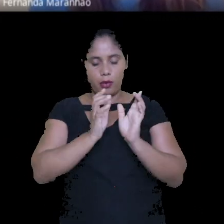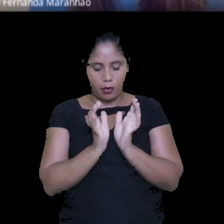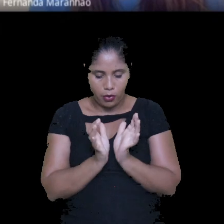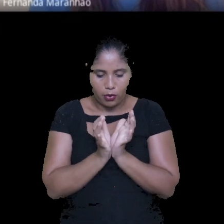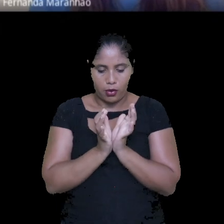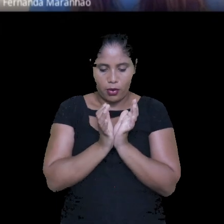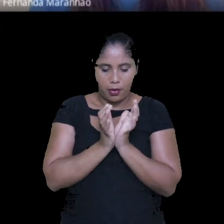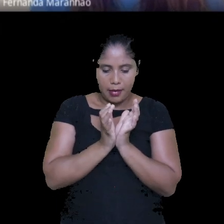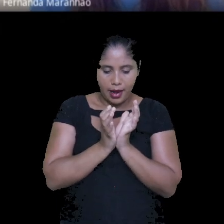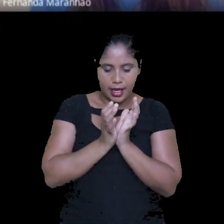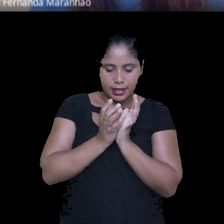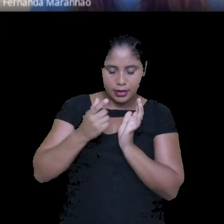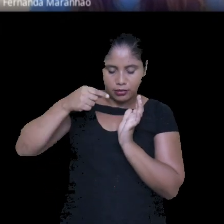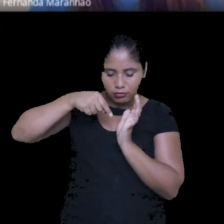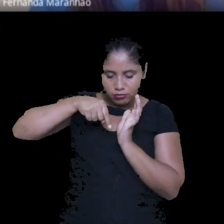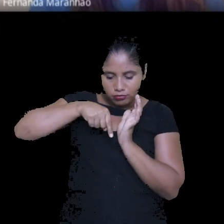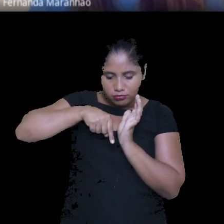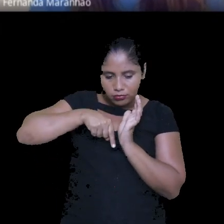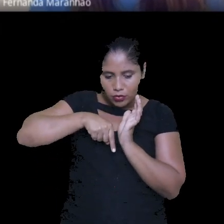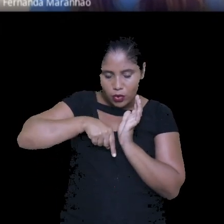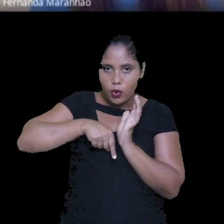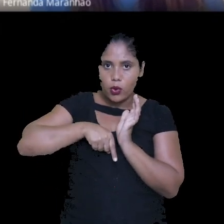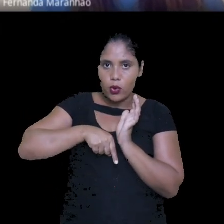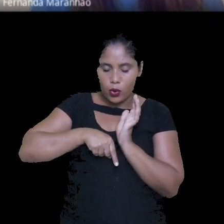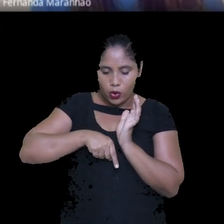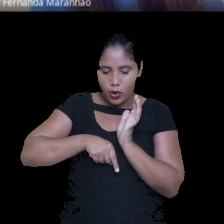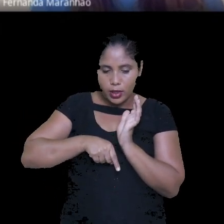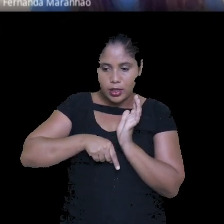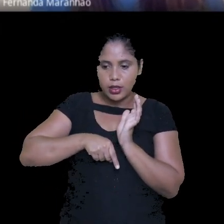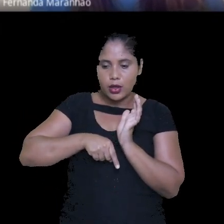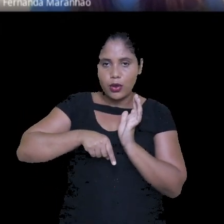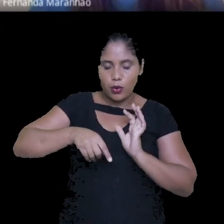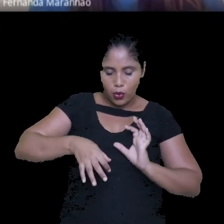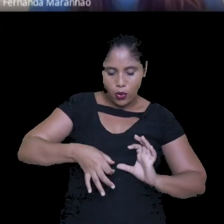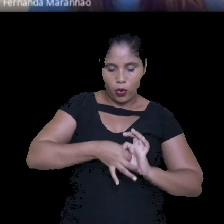da gravidez. As grandes síndromes obstétricas,